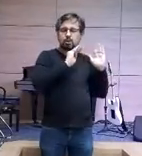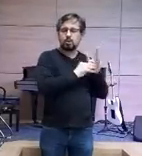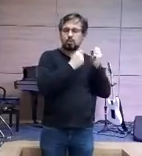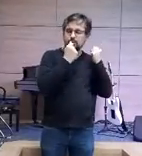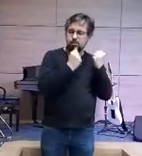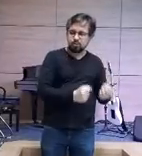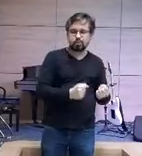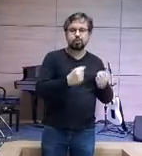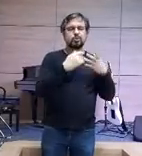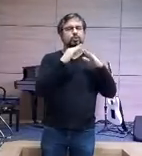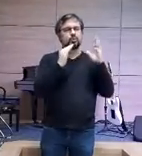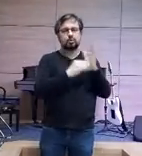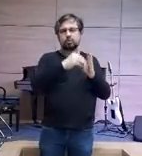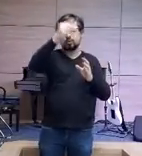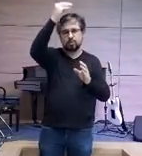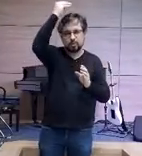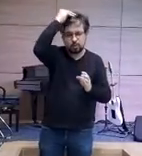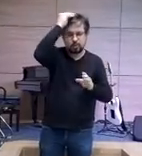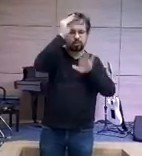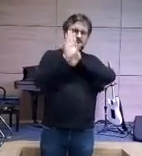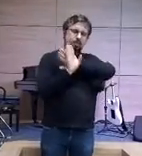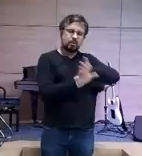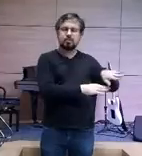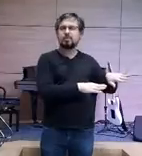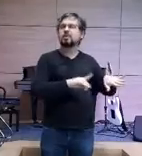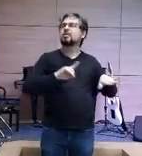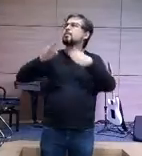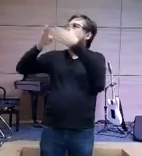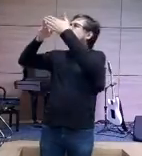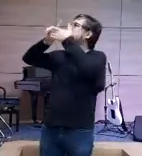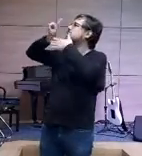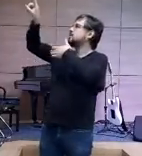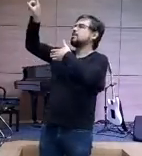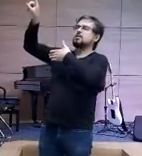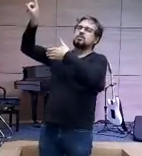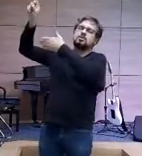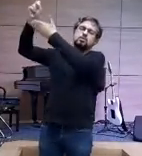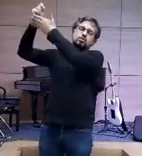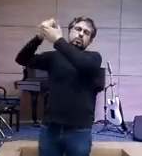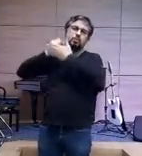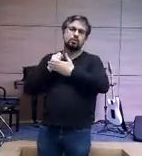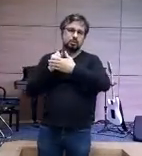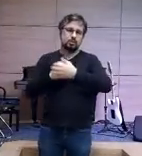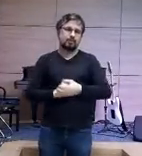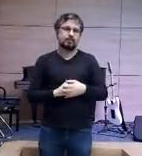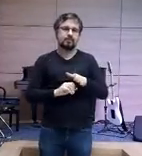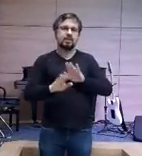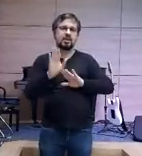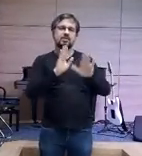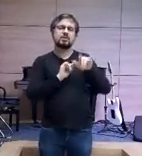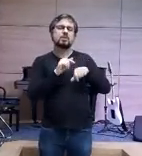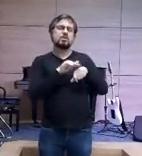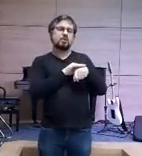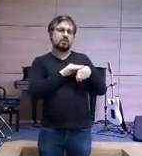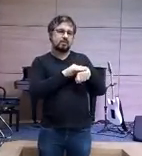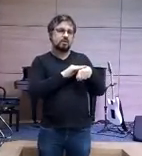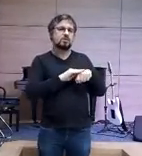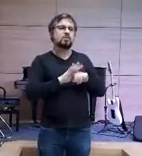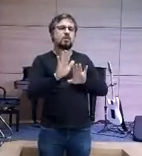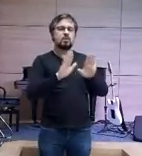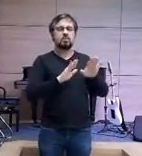e da culpa peça para Deus e eu converso com alguns pais